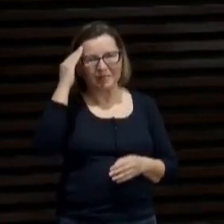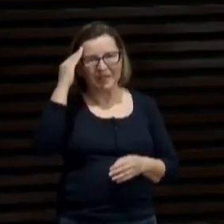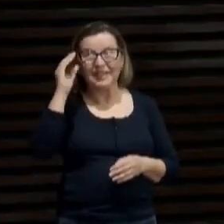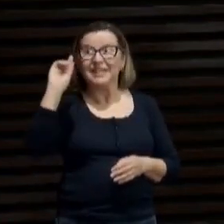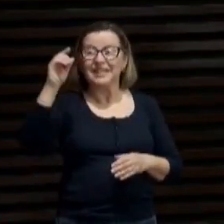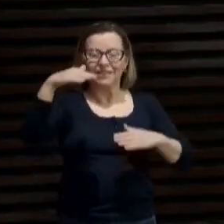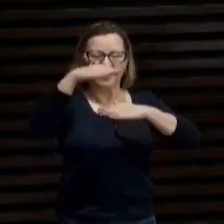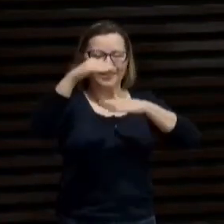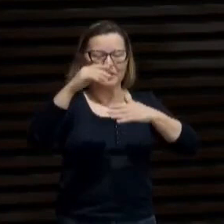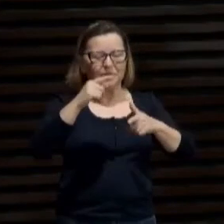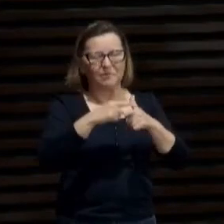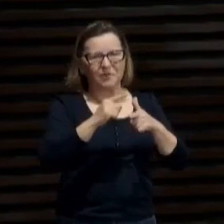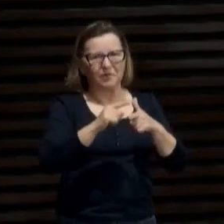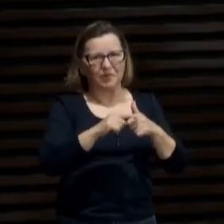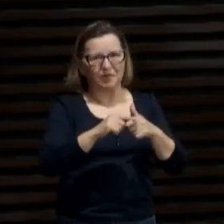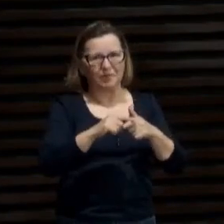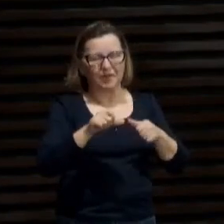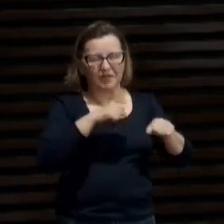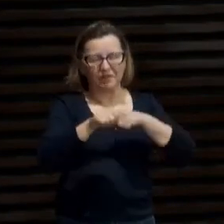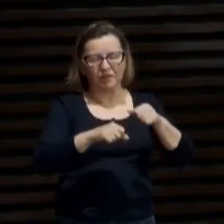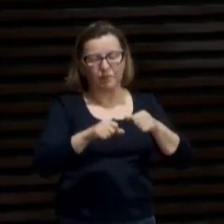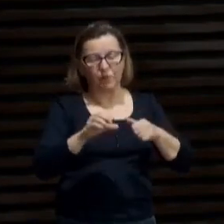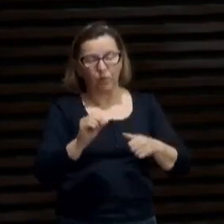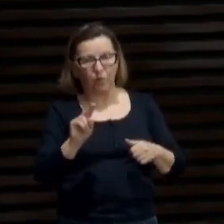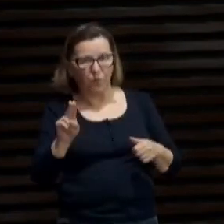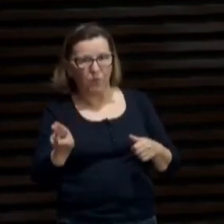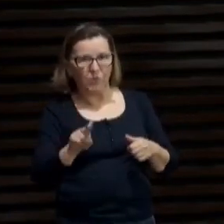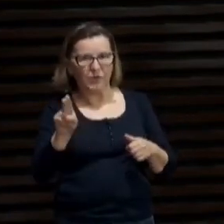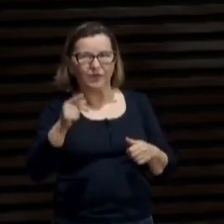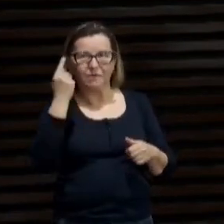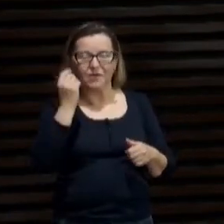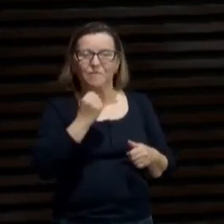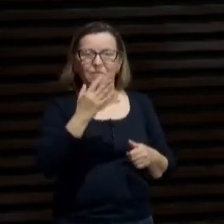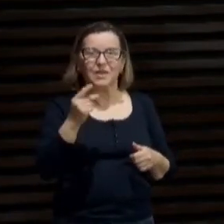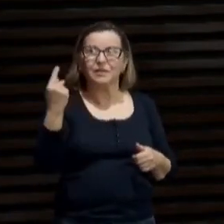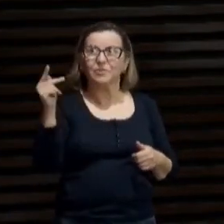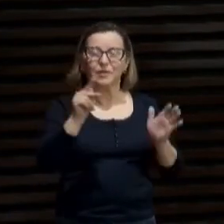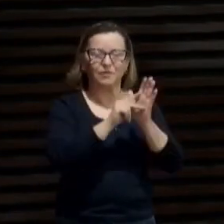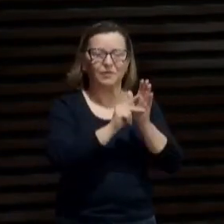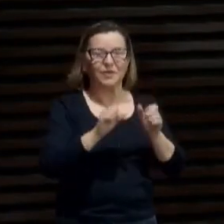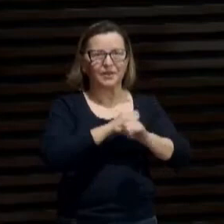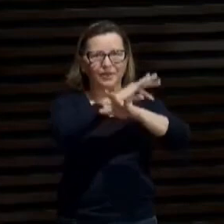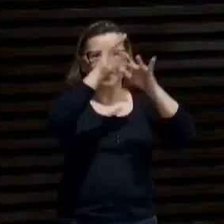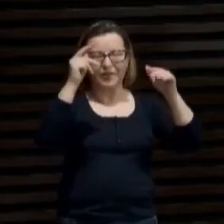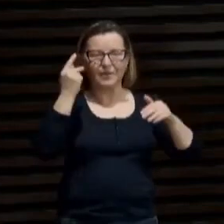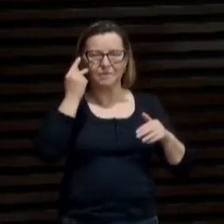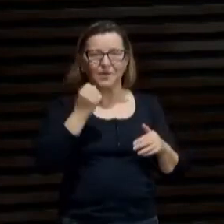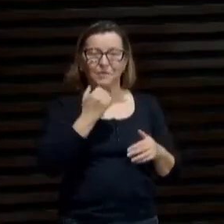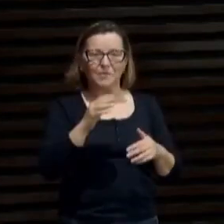problemas, transformando ou usando tudo aquilo para o bem da sua própria glória e para daqueles que foram chamados por Ele.